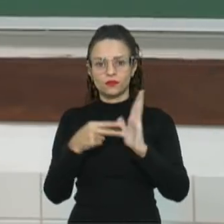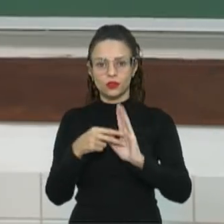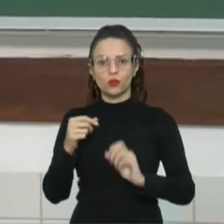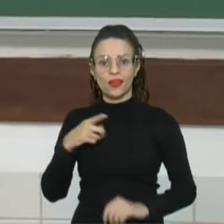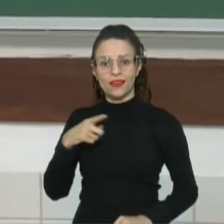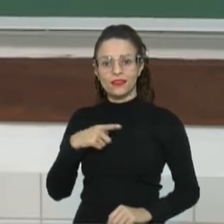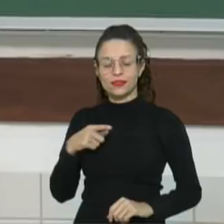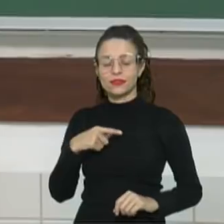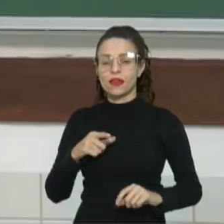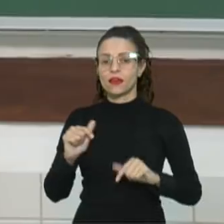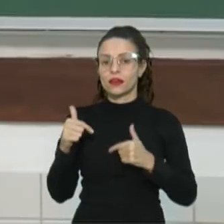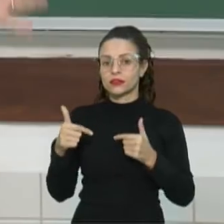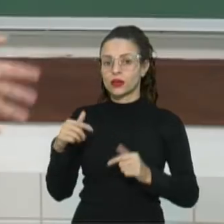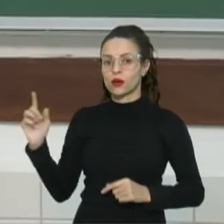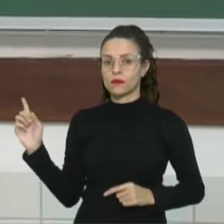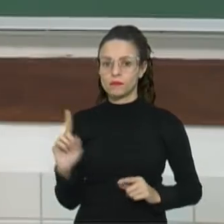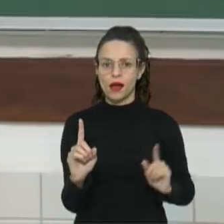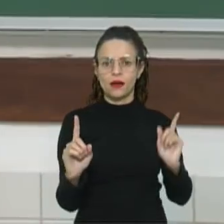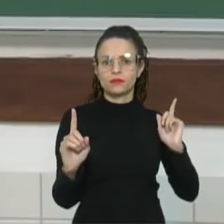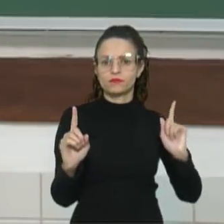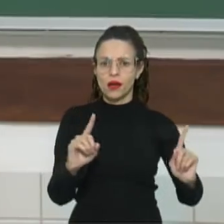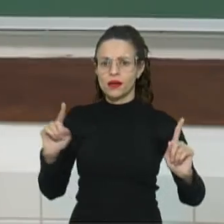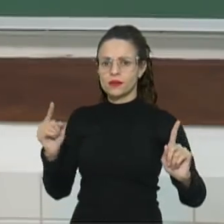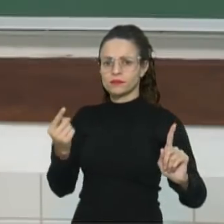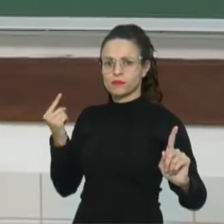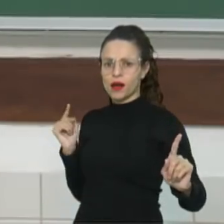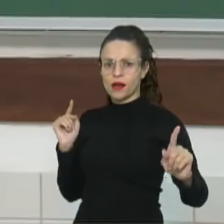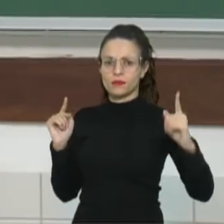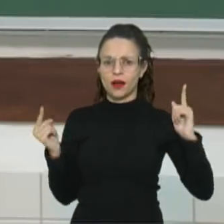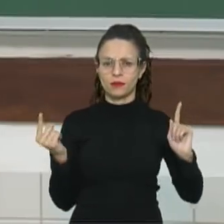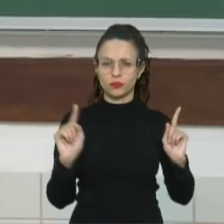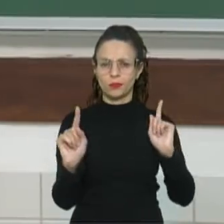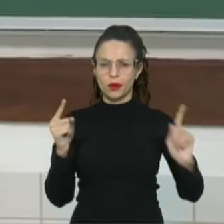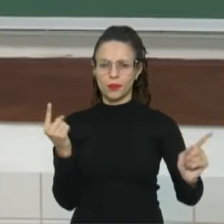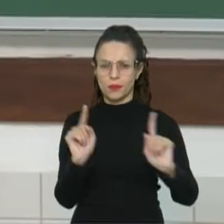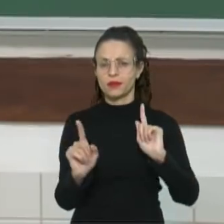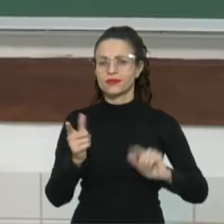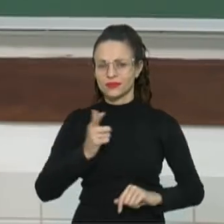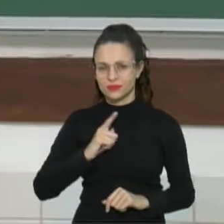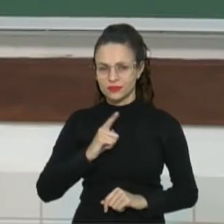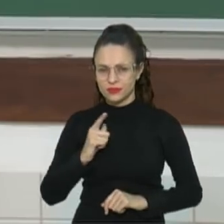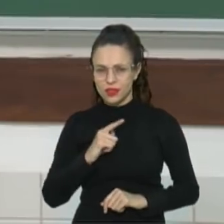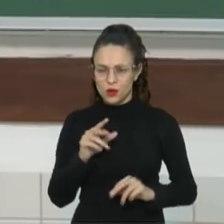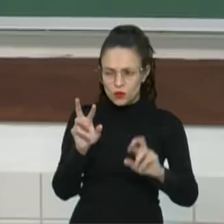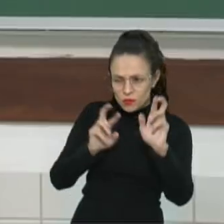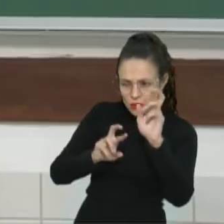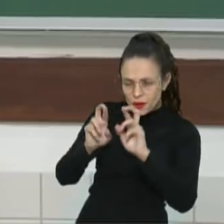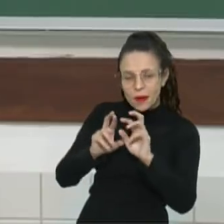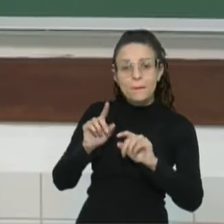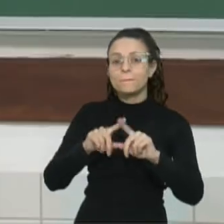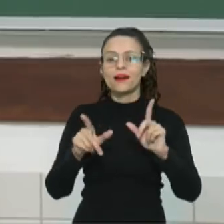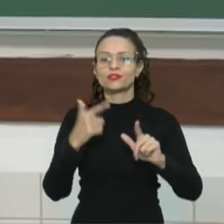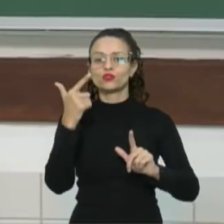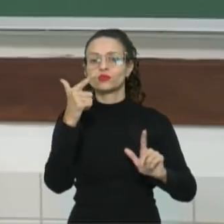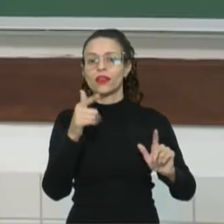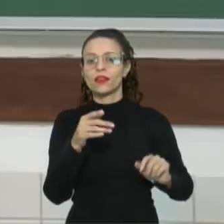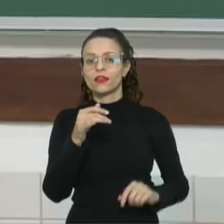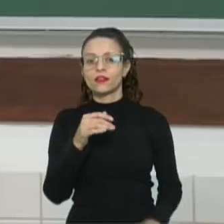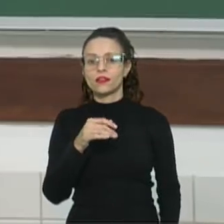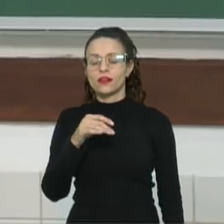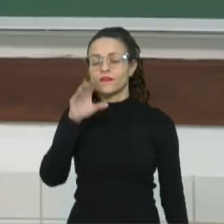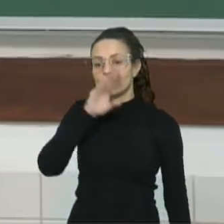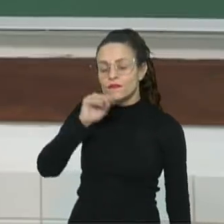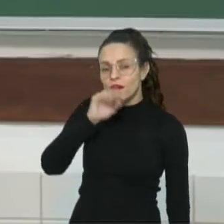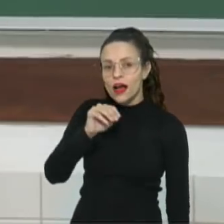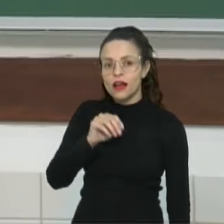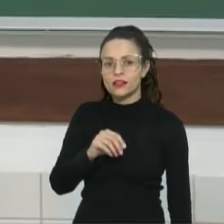as ações que eles fizeram. Eles entraram, esconderam a mala, né? O outro espionou, mas não tem as falas, né? Não tem